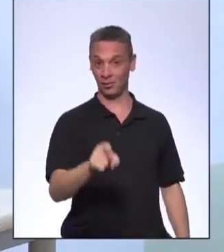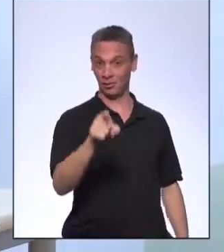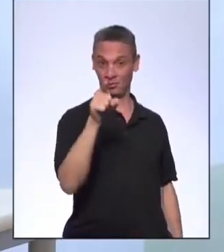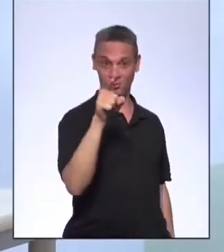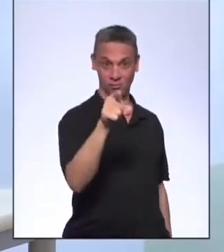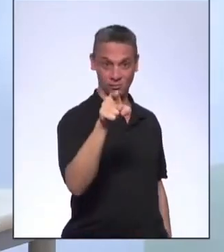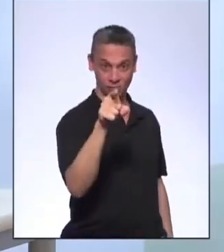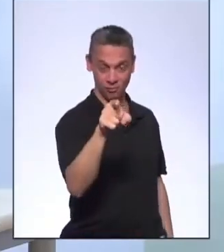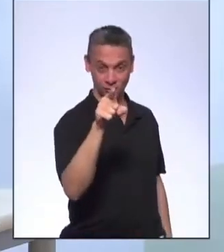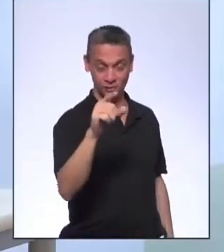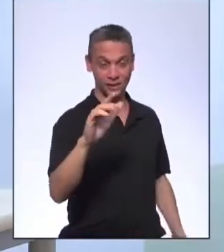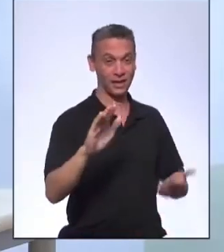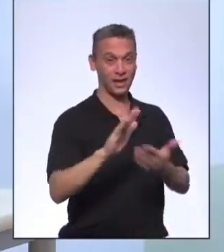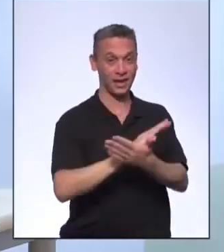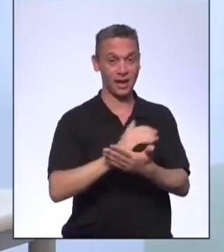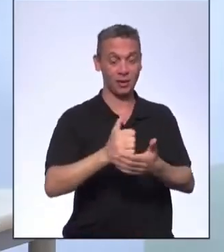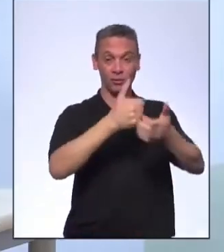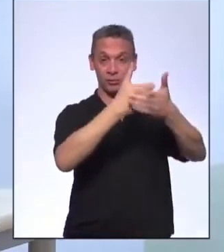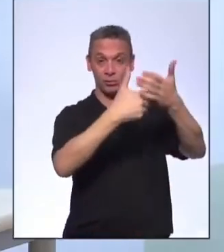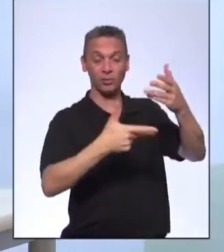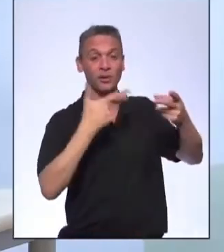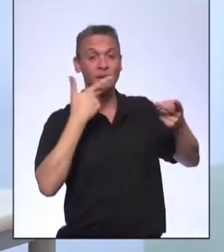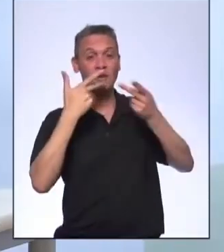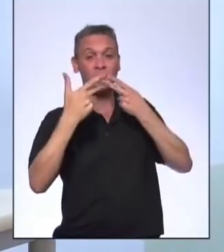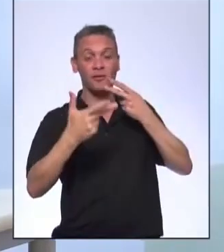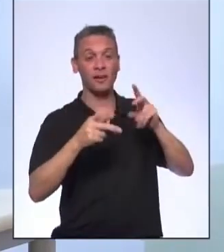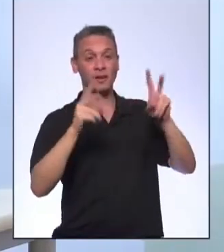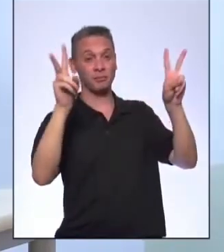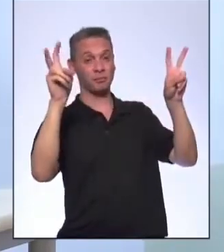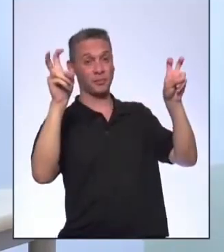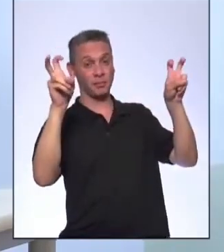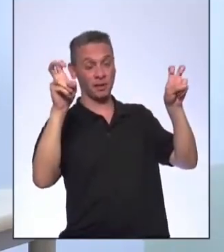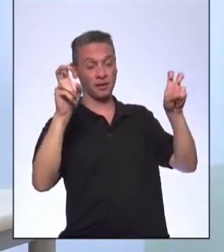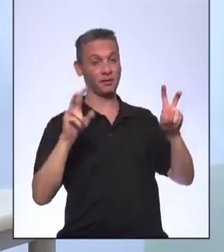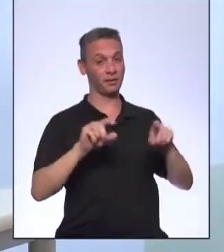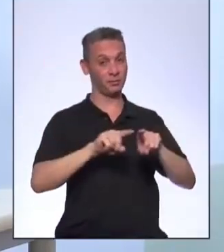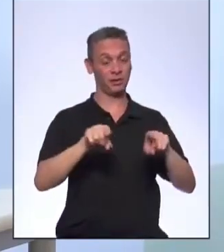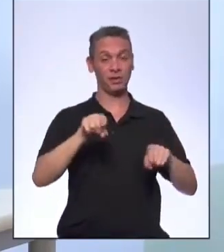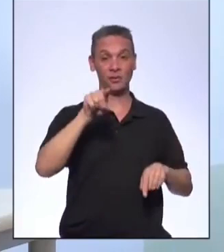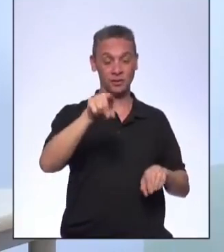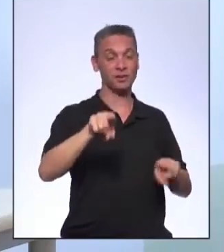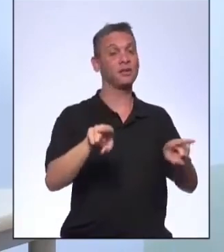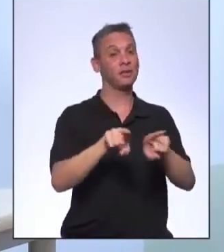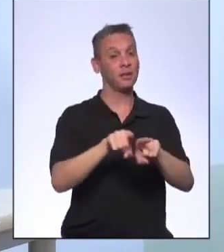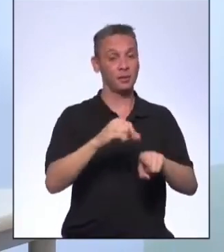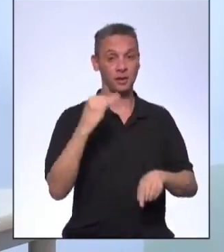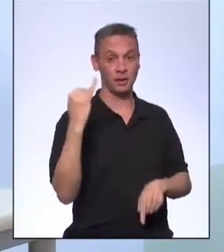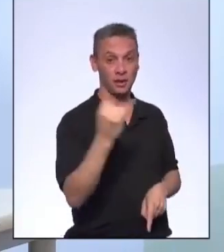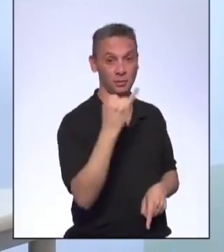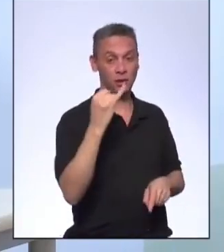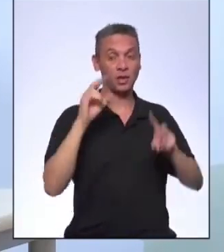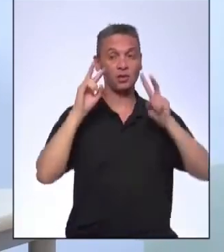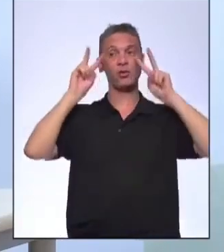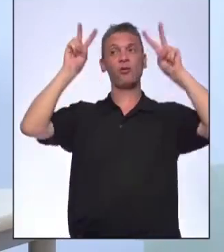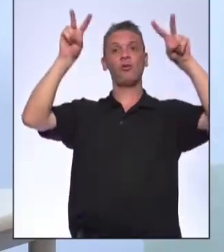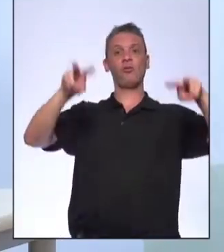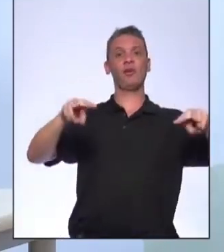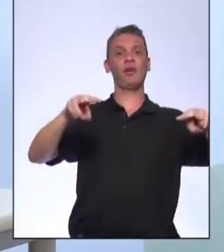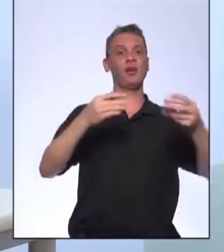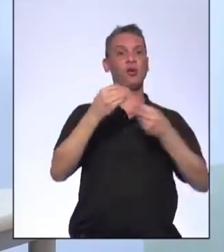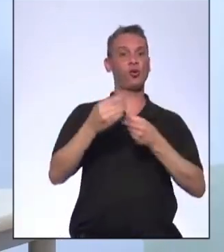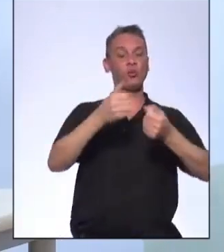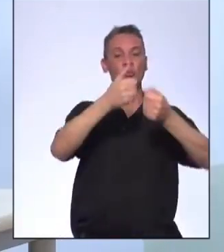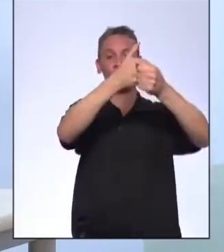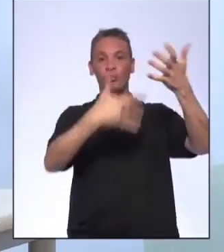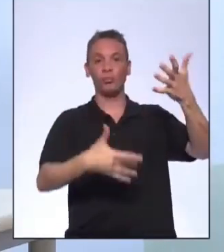e muitos de vocês que estão, às vezes, colocando algumas questões assim, vocês também precisam ter uma visão crítica sobre aquilo que